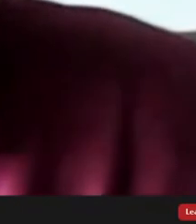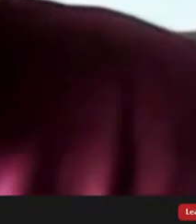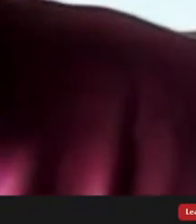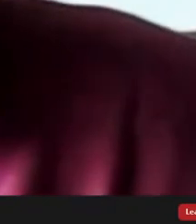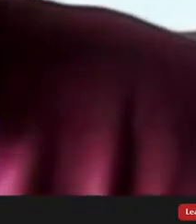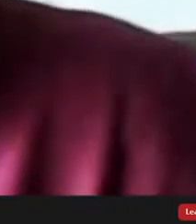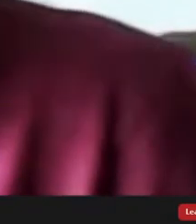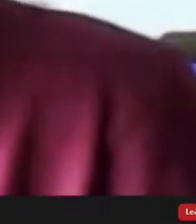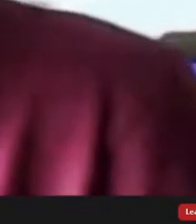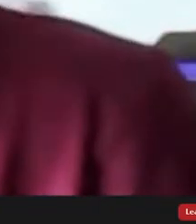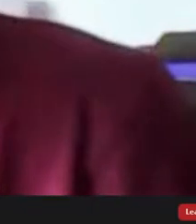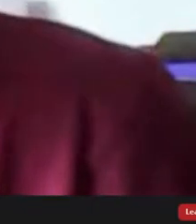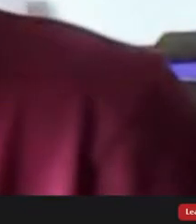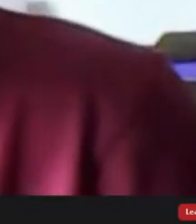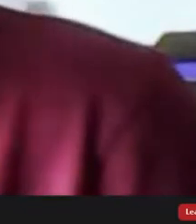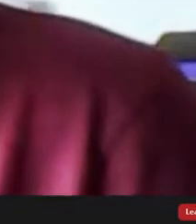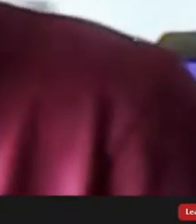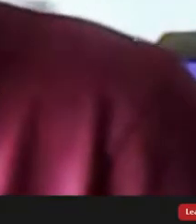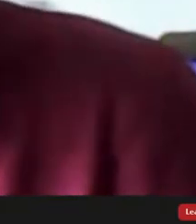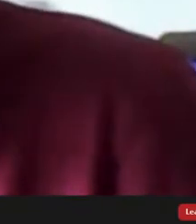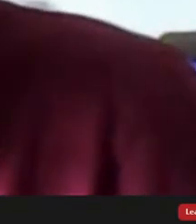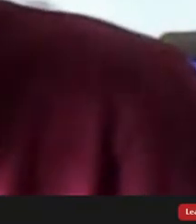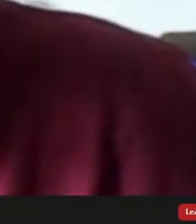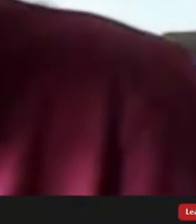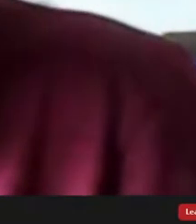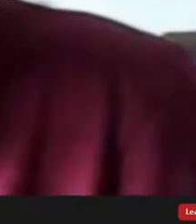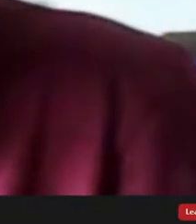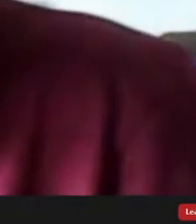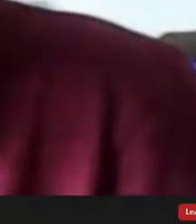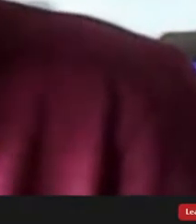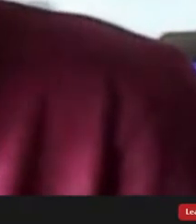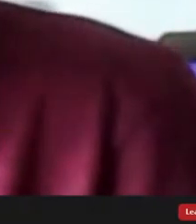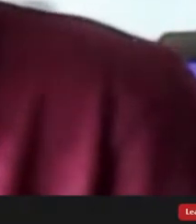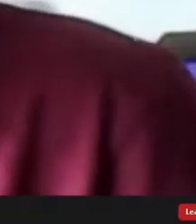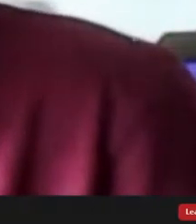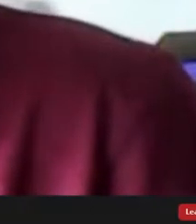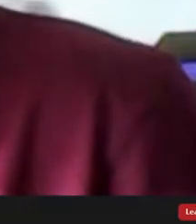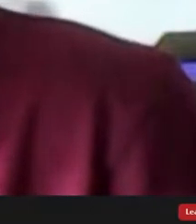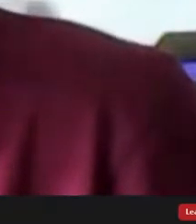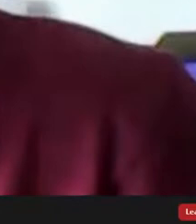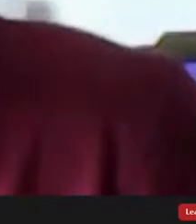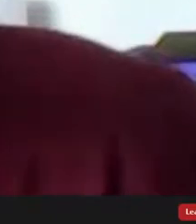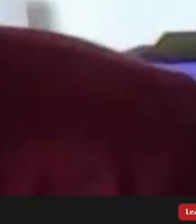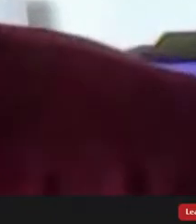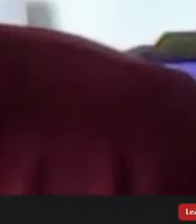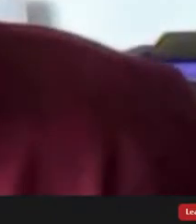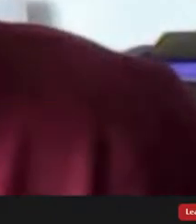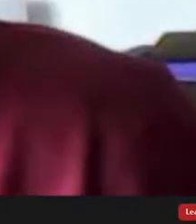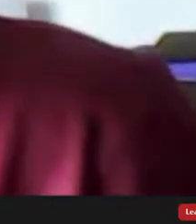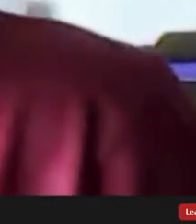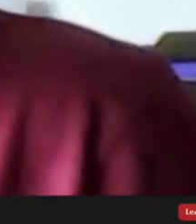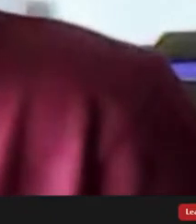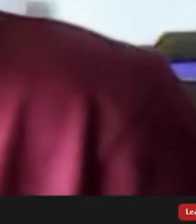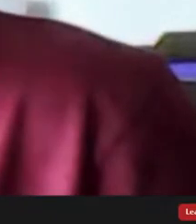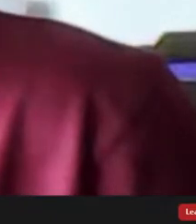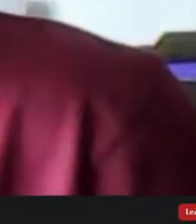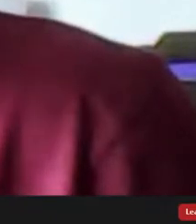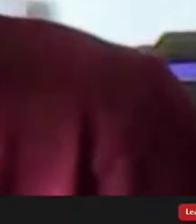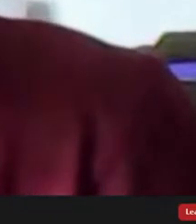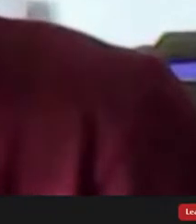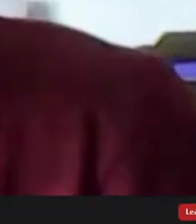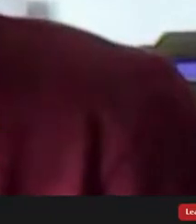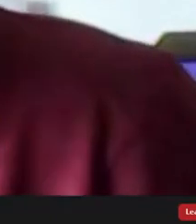estruturar algo desse tipo, se não planejou, se planejou e não conseguiu executar. Como é que viu essa questão do auxílio, tanto para os estudantes quanto